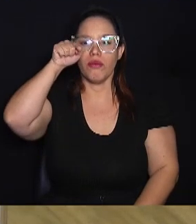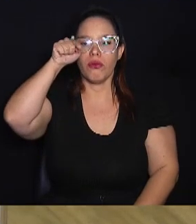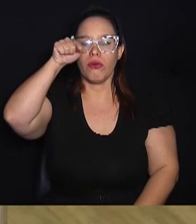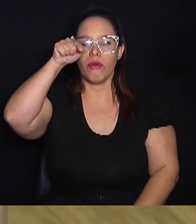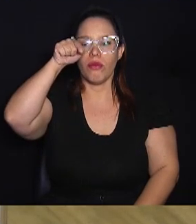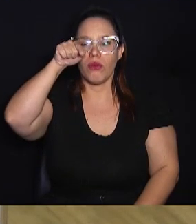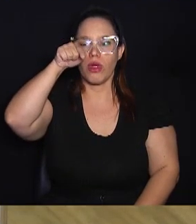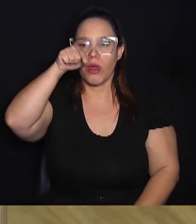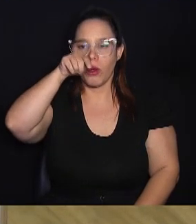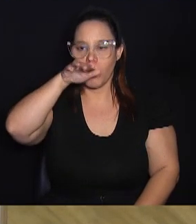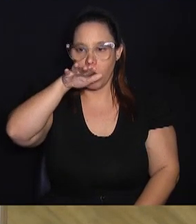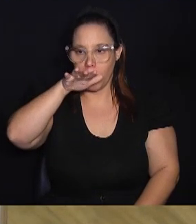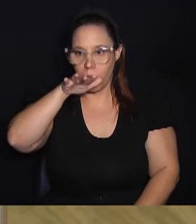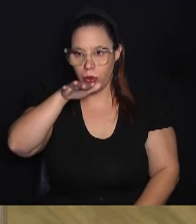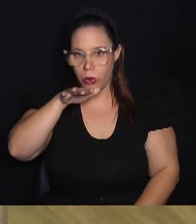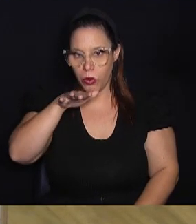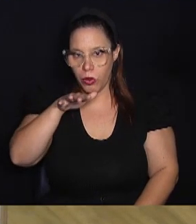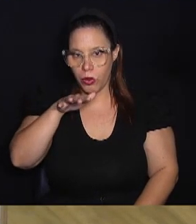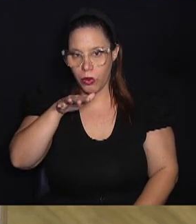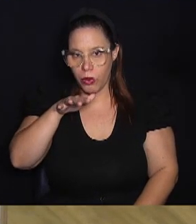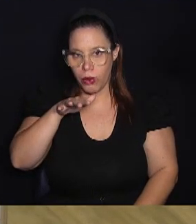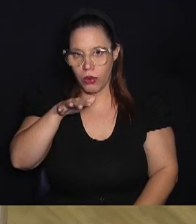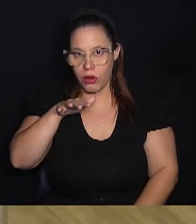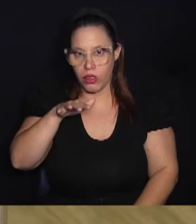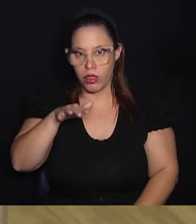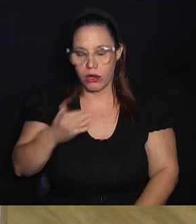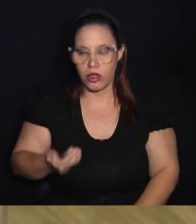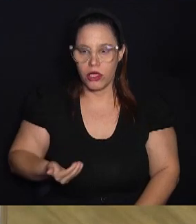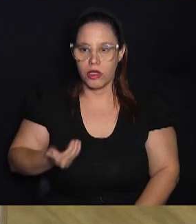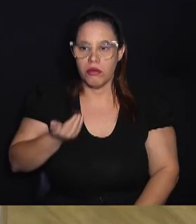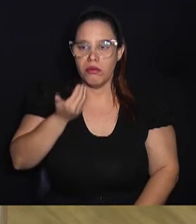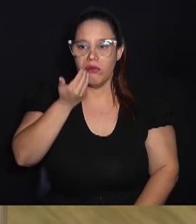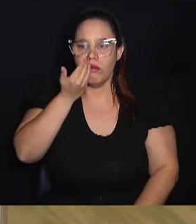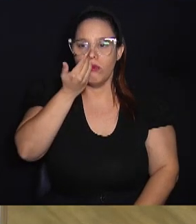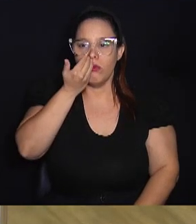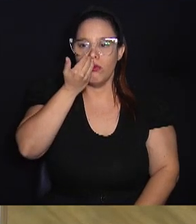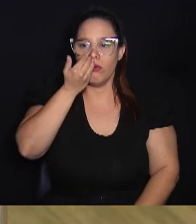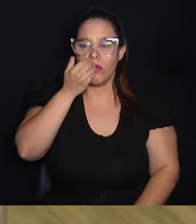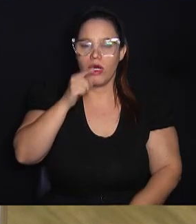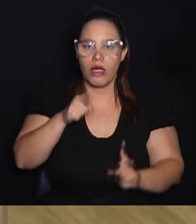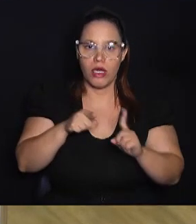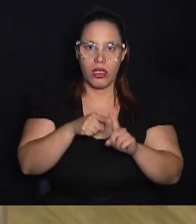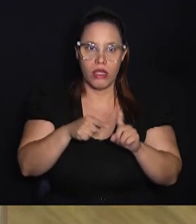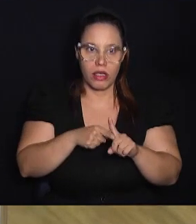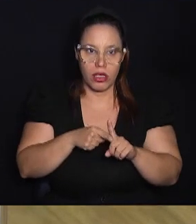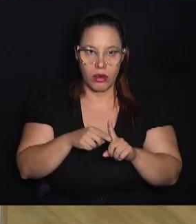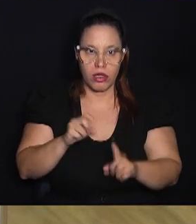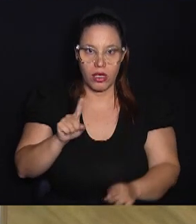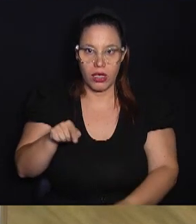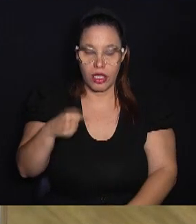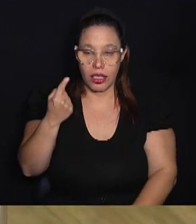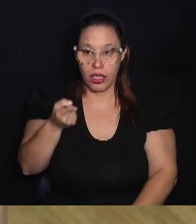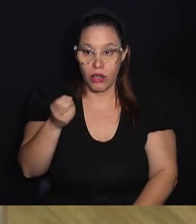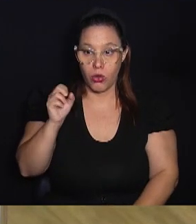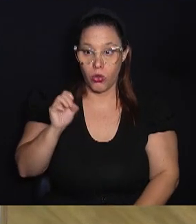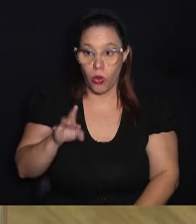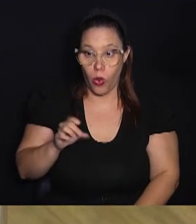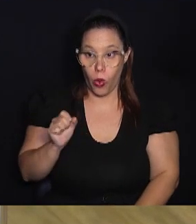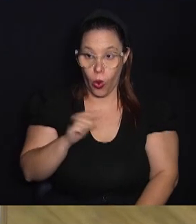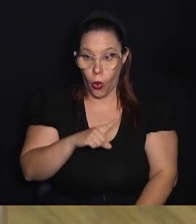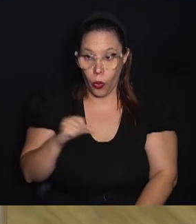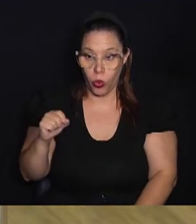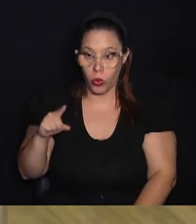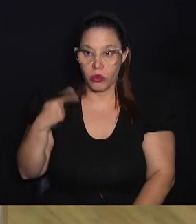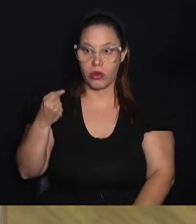ele já tem uma temperatura diferente a hora que o arenta tem uma temperatura e ele sai com outra temperatura muito bem